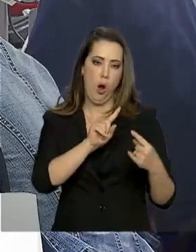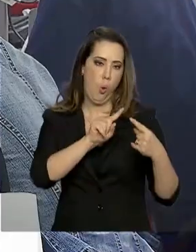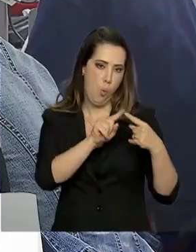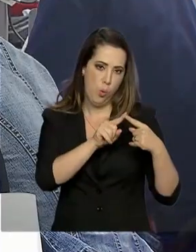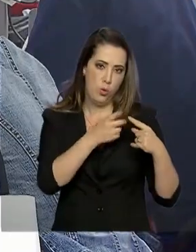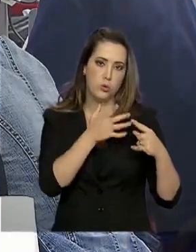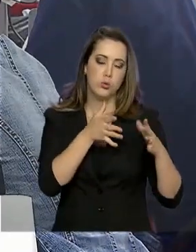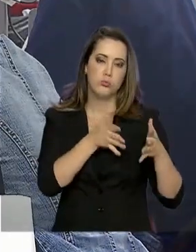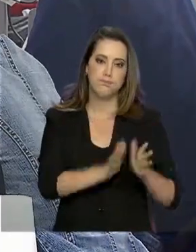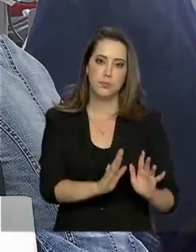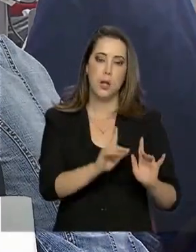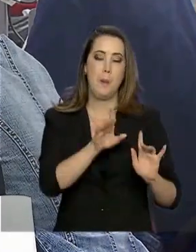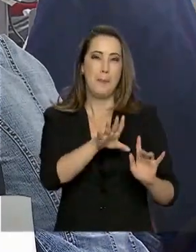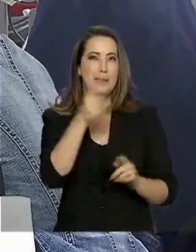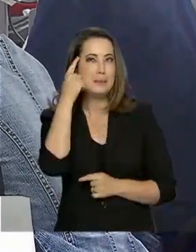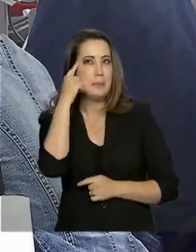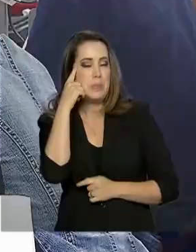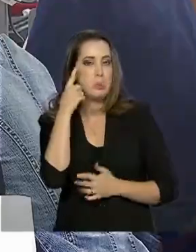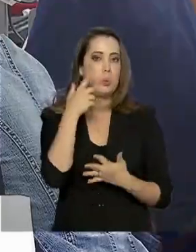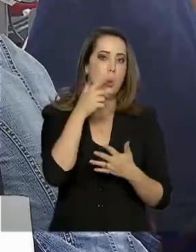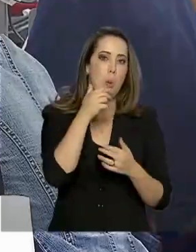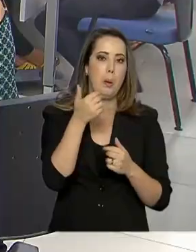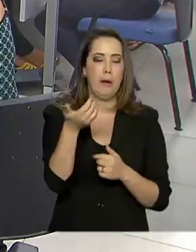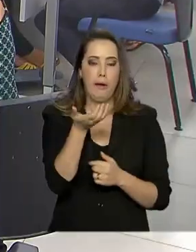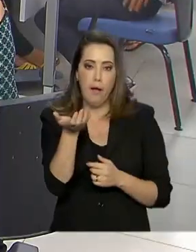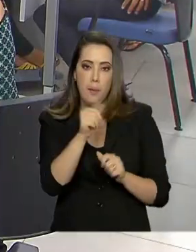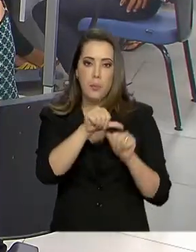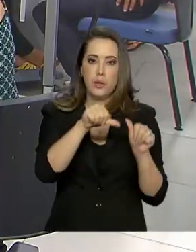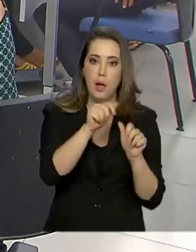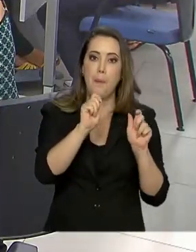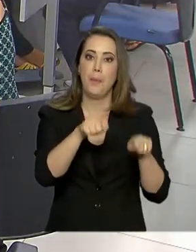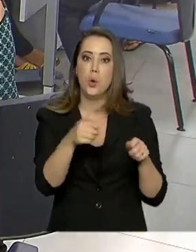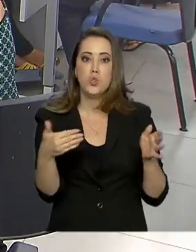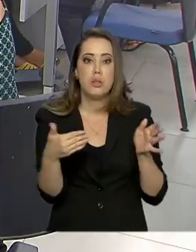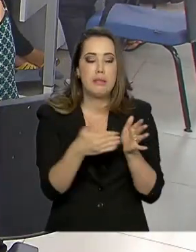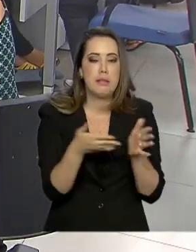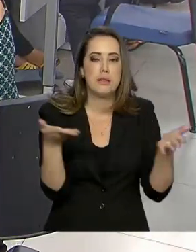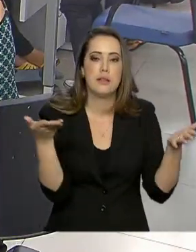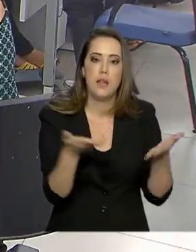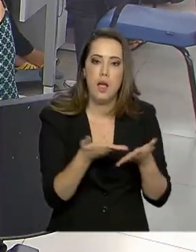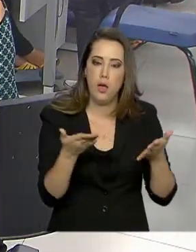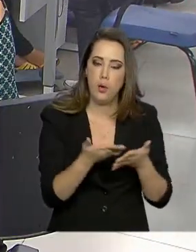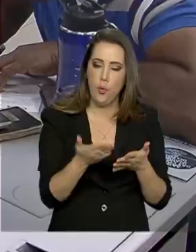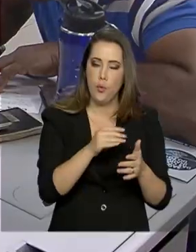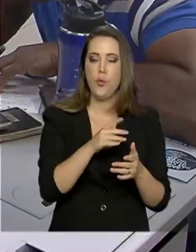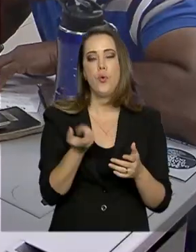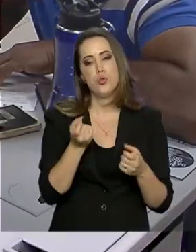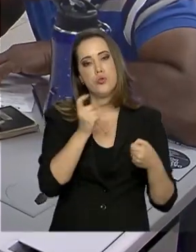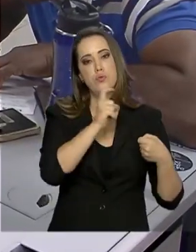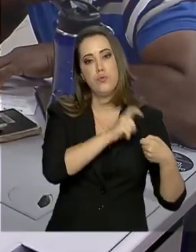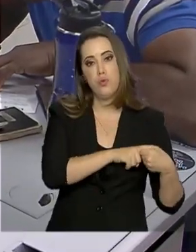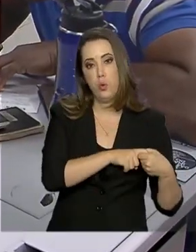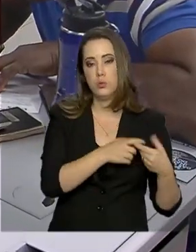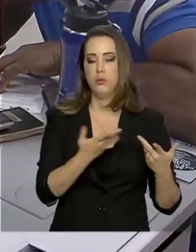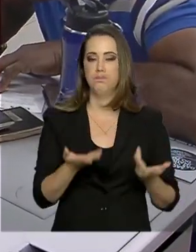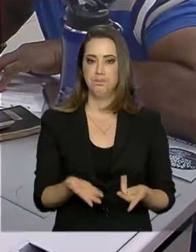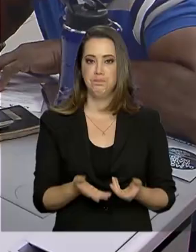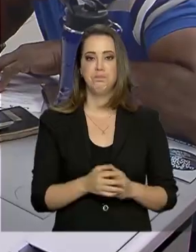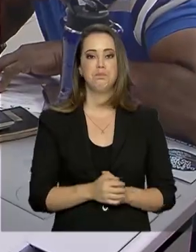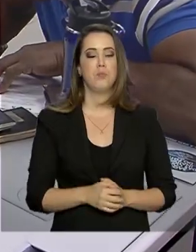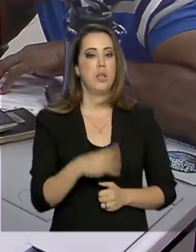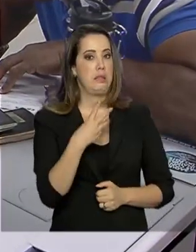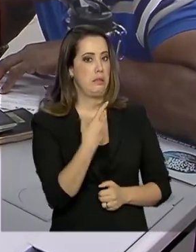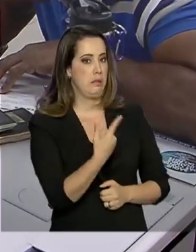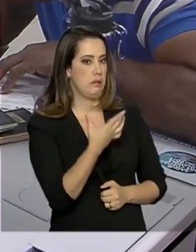FGTS e mudou de ideia poderá voltar atrás sem precisar cumprir carência somente até este